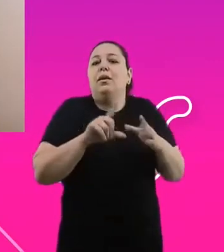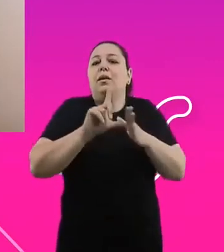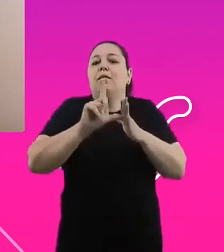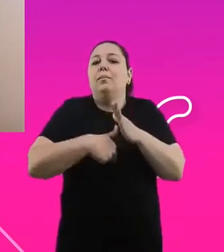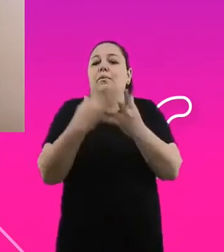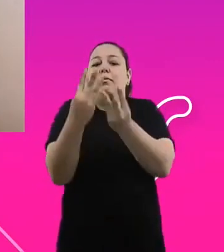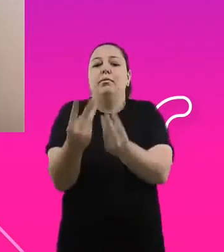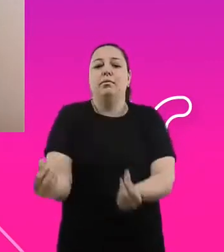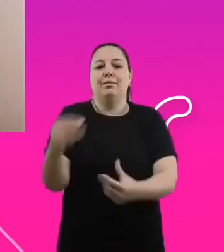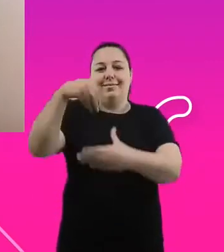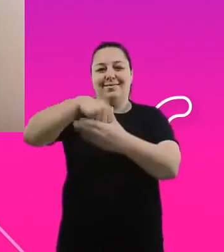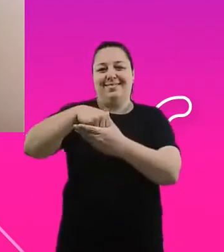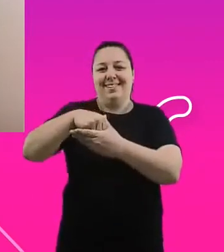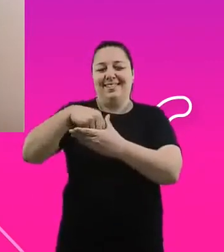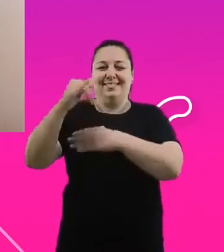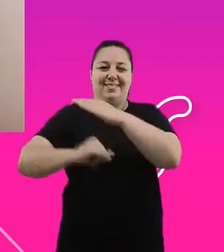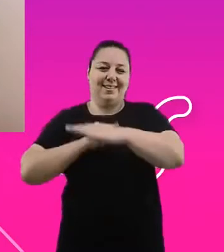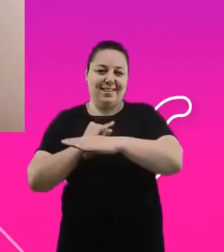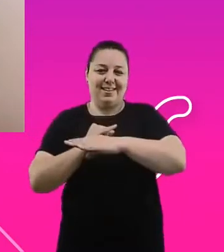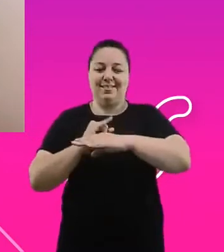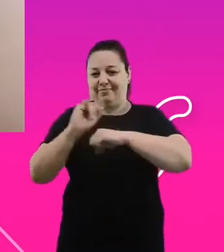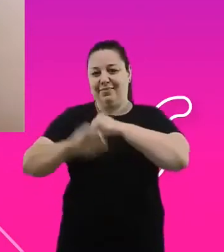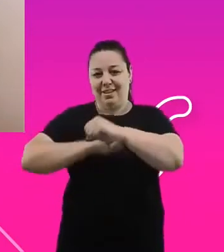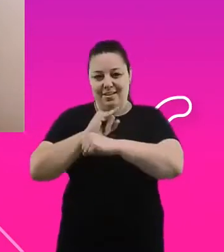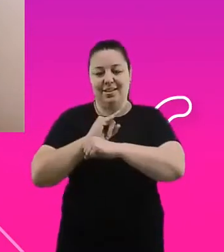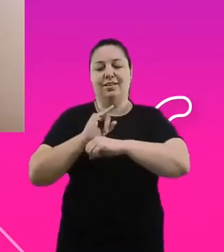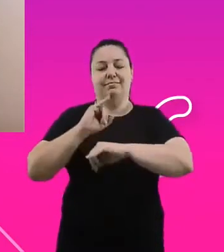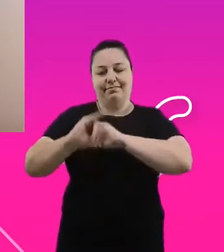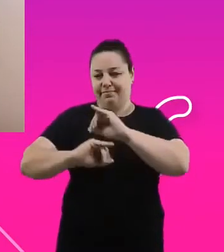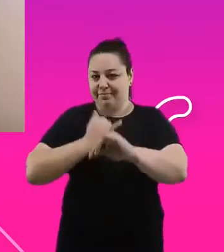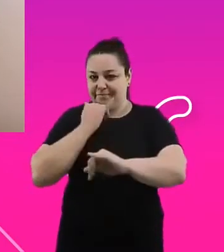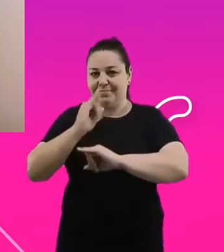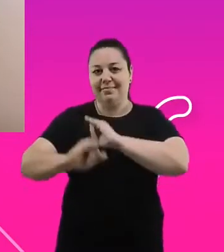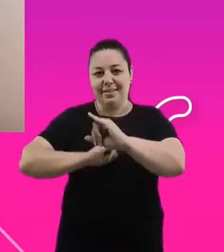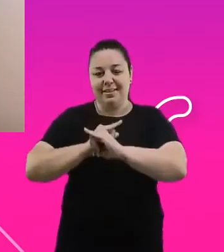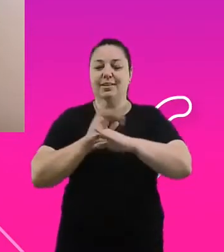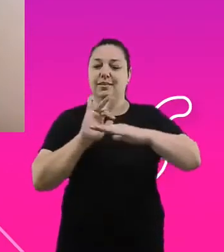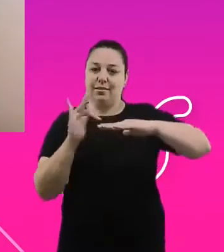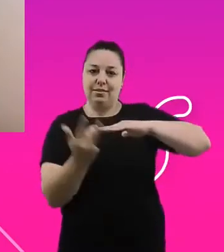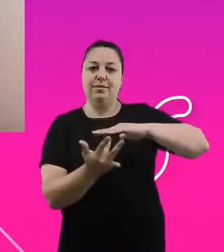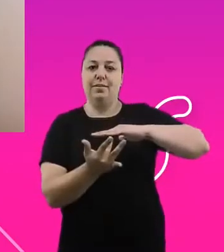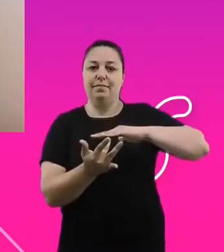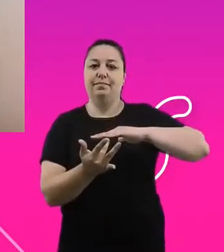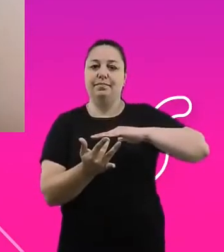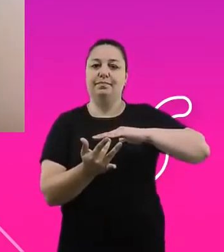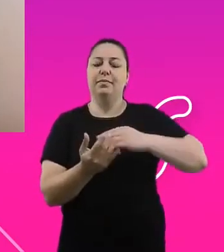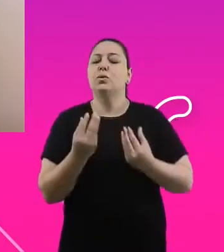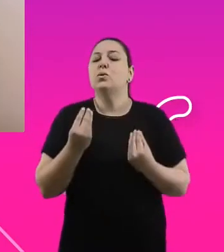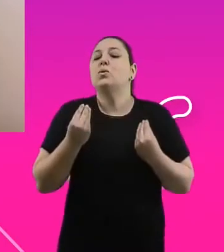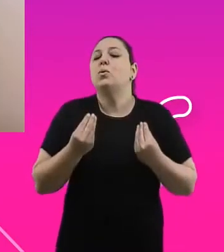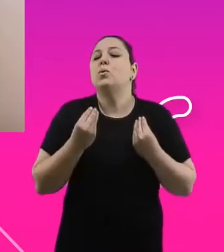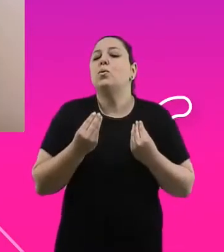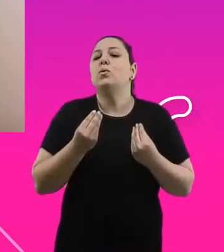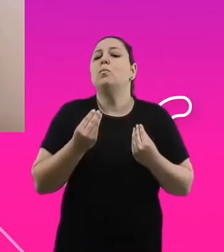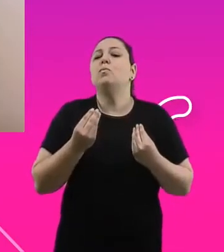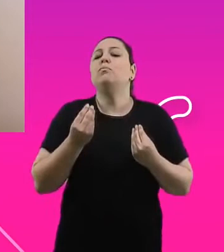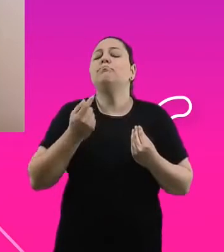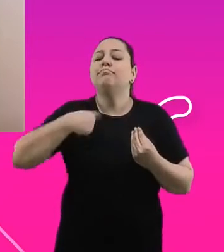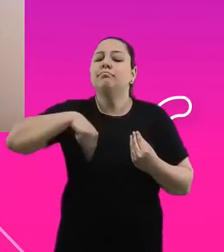já aconteceu outra barbaridade. E é isso aí. Então, como é que a gente olha muito pra gente, o que não tá fazendo